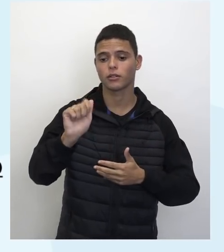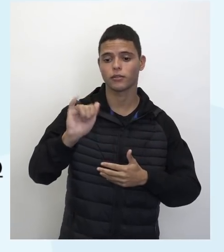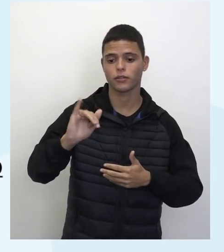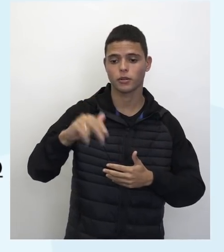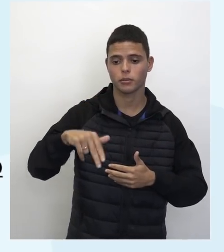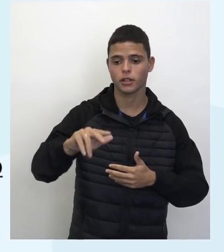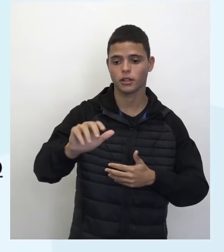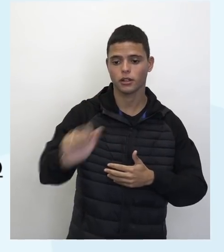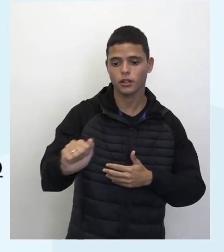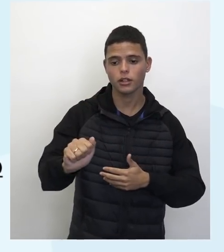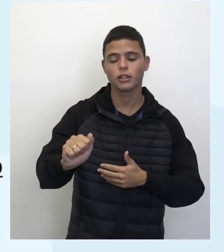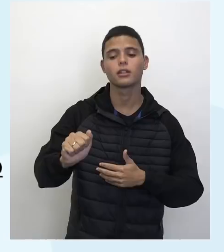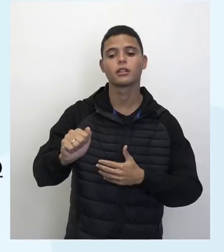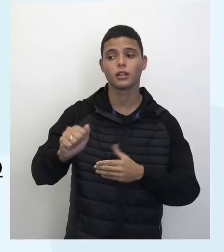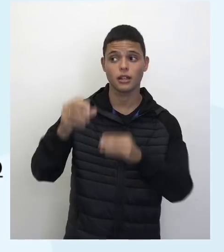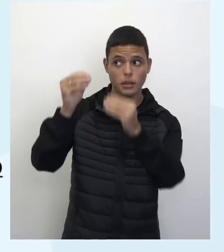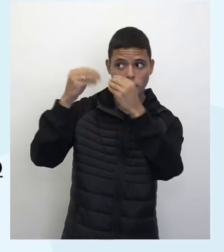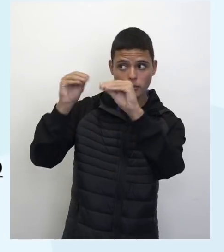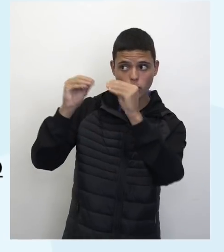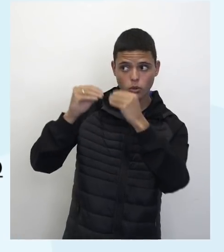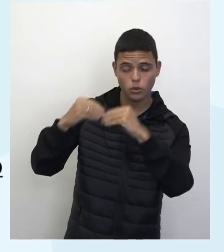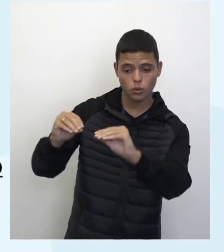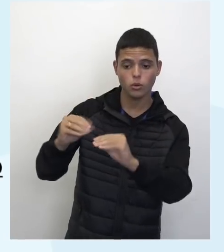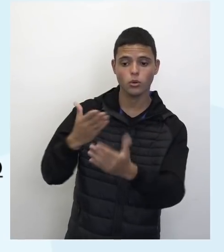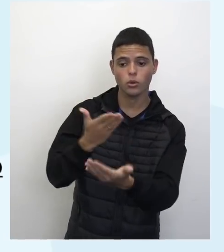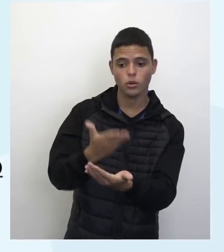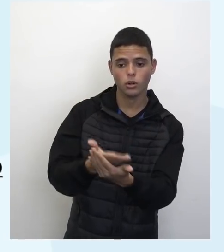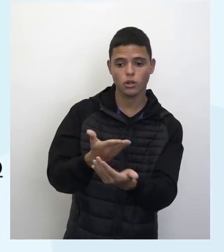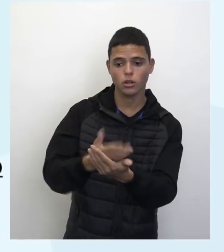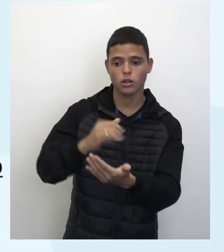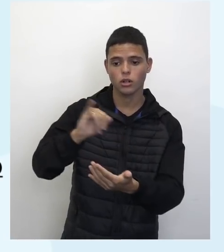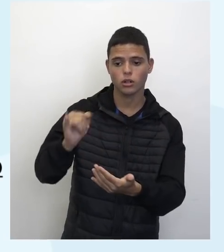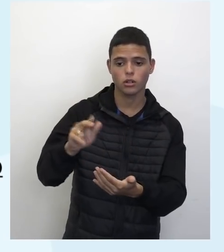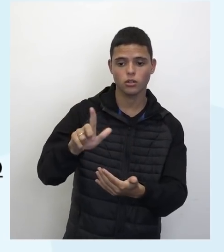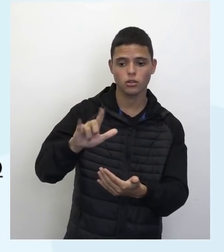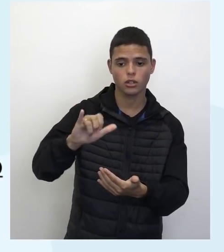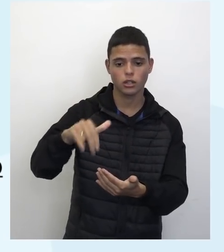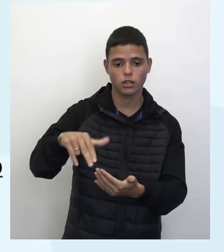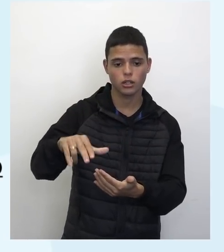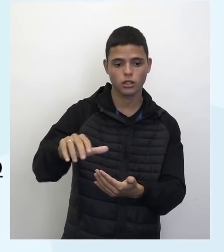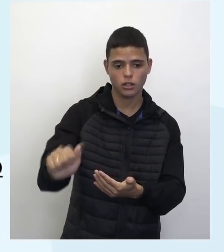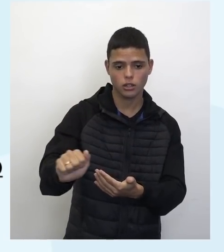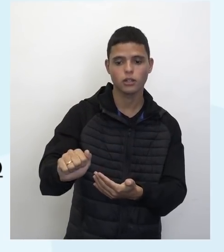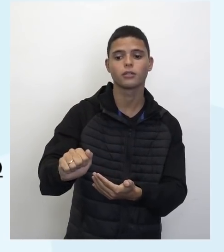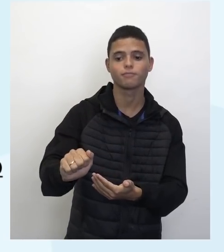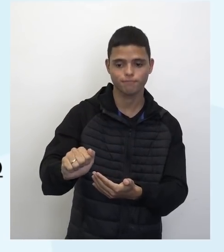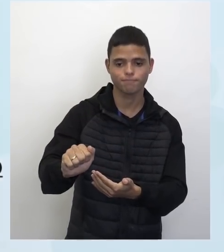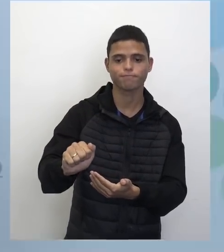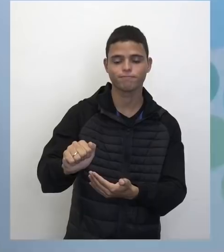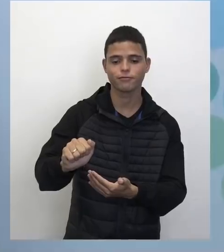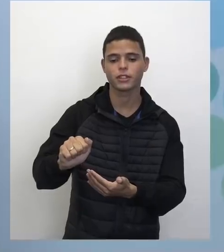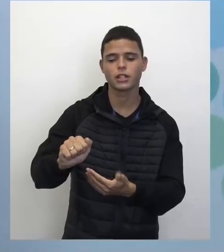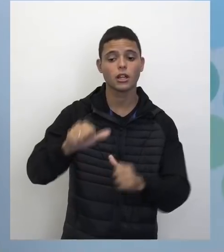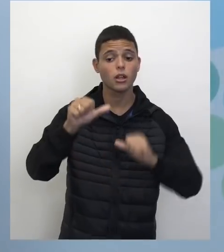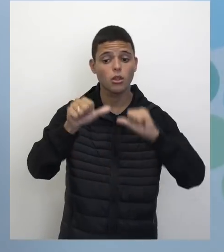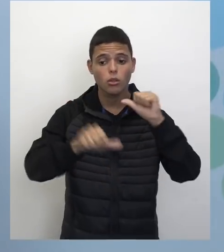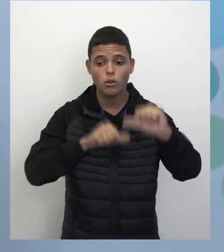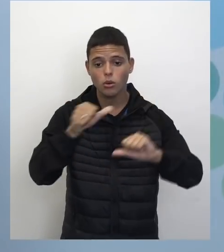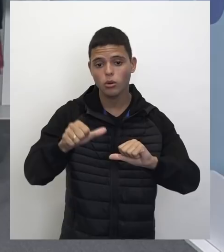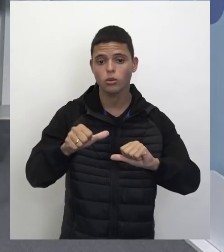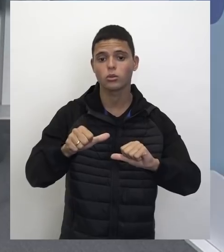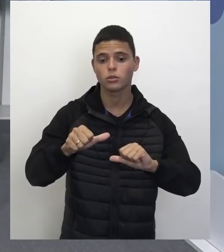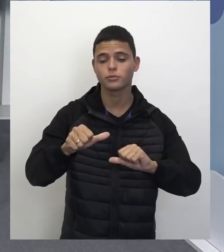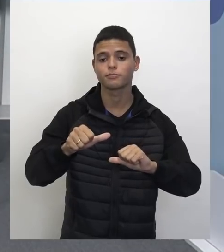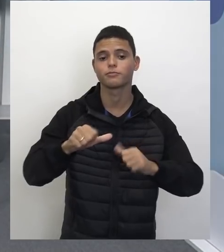Fabiana mandou a aula pra galera, escrito: Juliana é loira e Fabiana é verde. Mudaram. Pra morena. Eu não